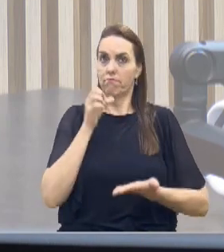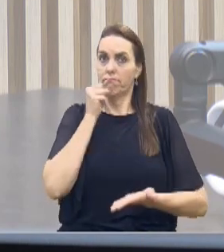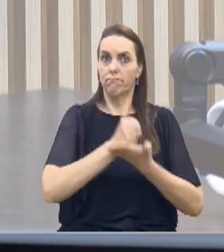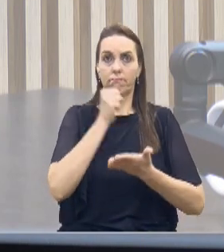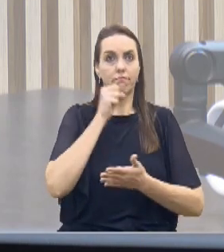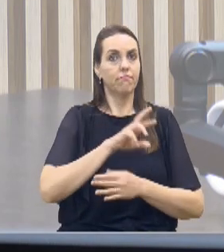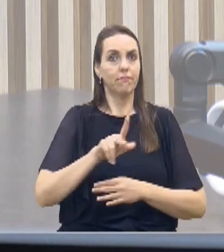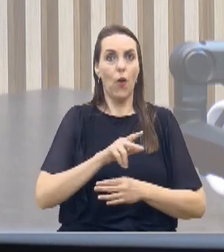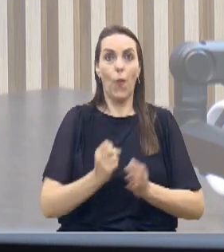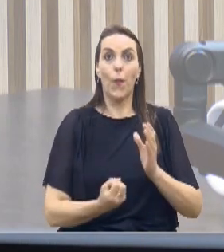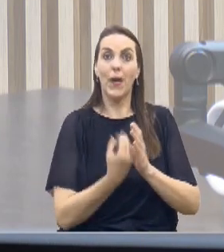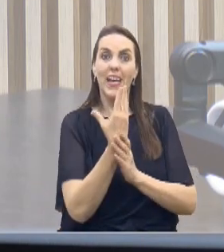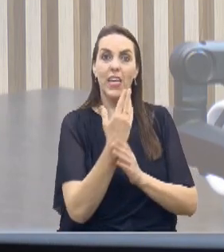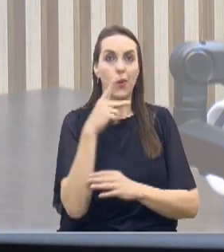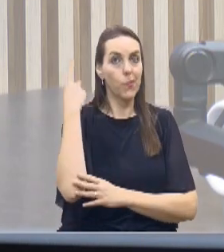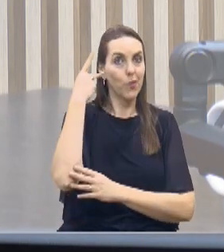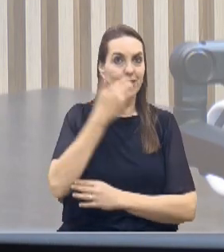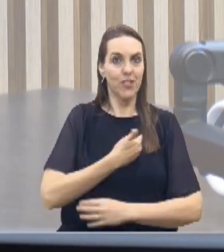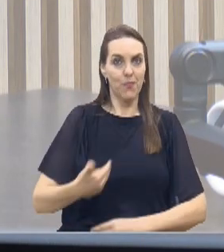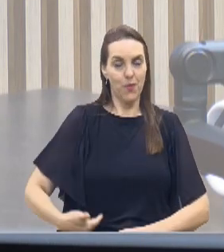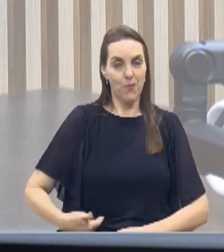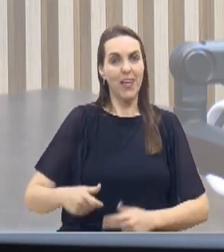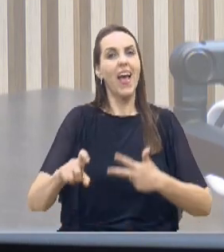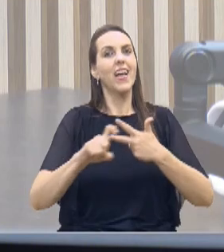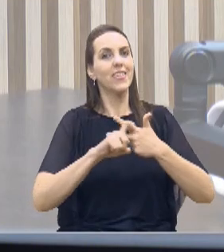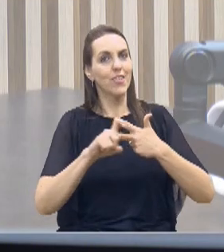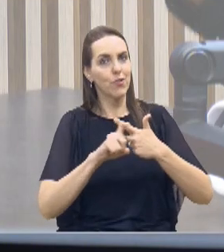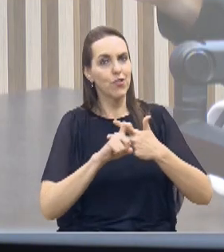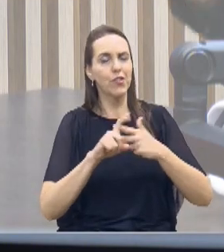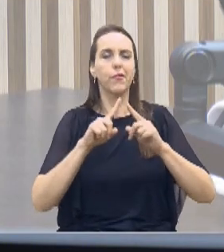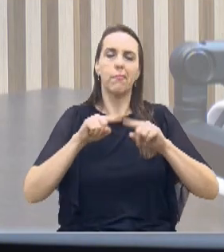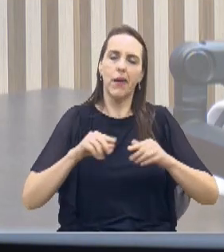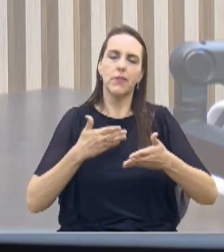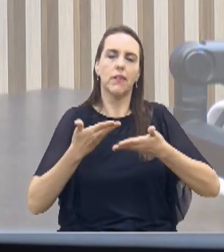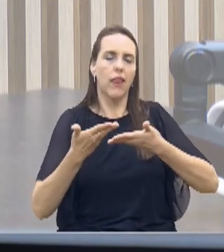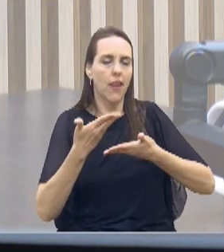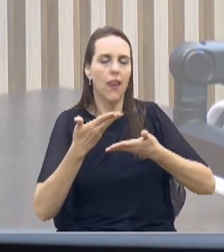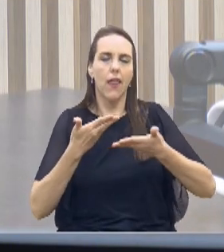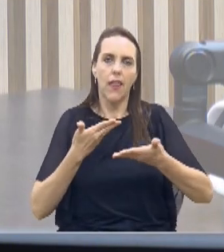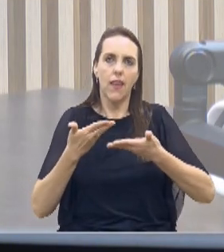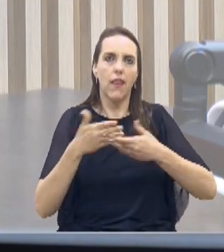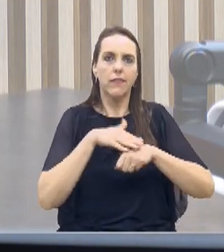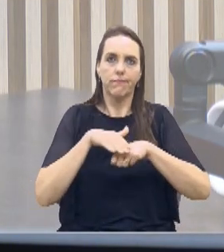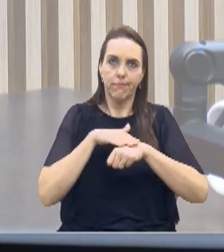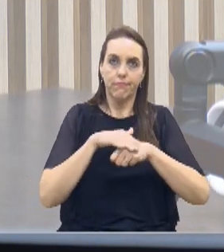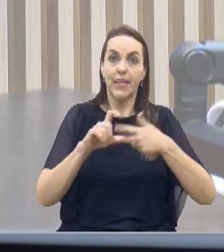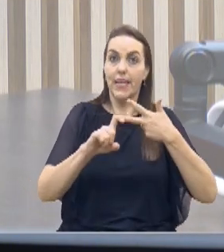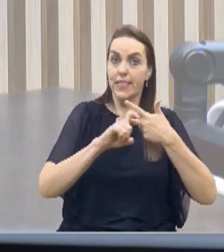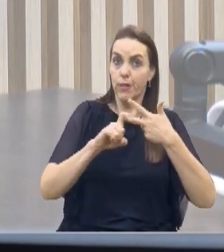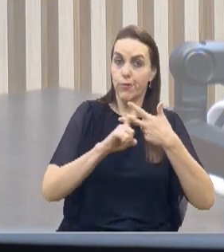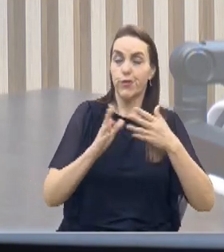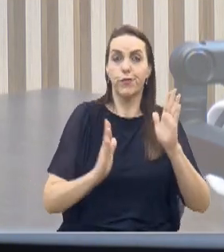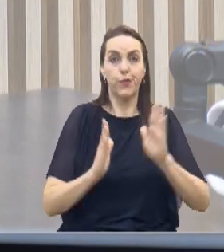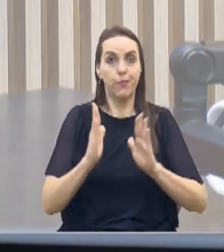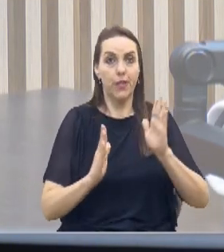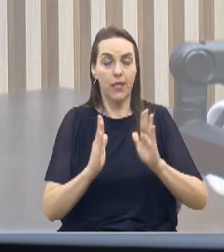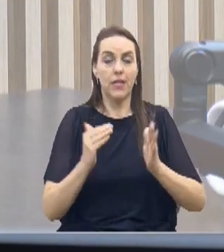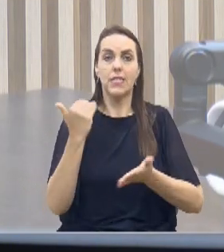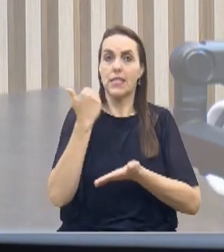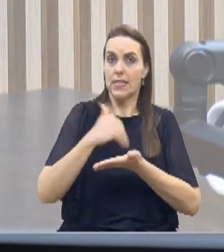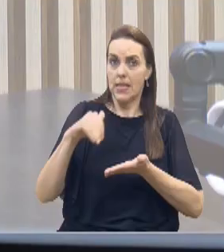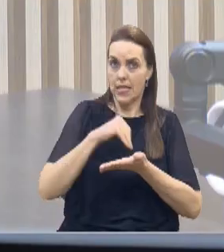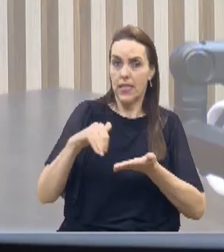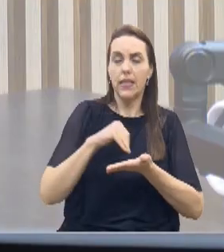políticas públicas, né? Deveria ser pelo executivo. A gente fez toda uma conversa e o executivo, na época, a secretária de Educação, Sandra Negrini, disse,